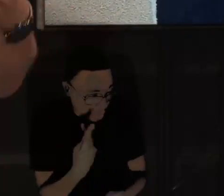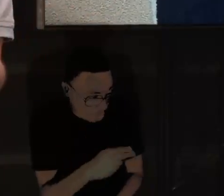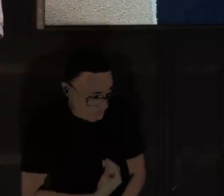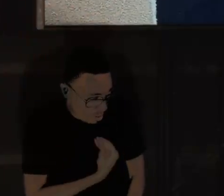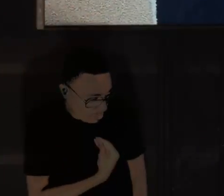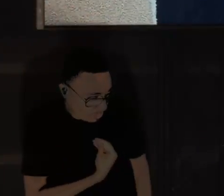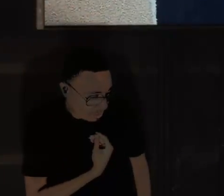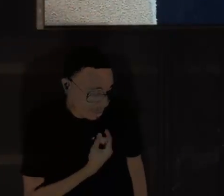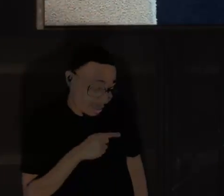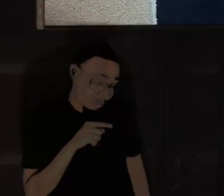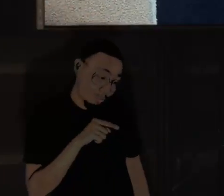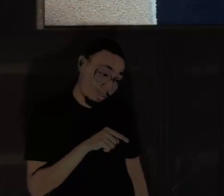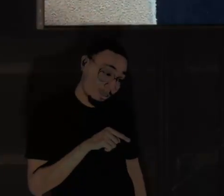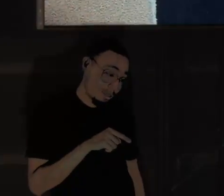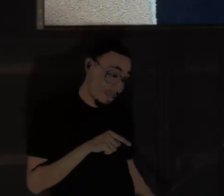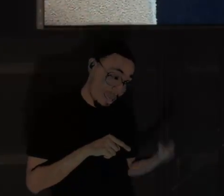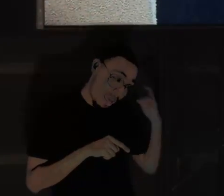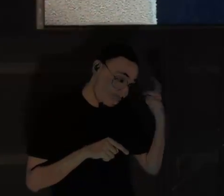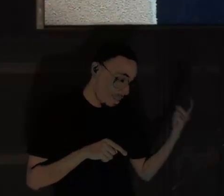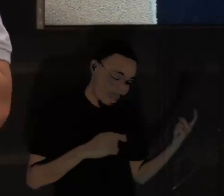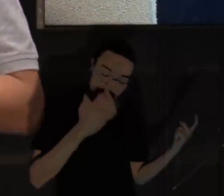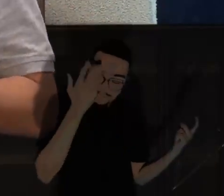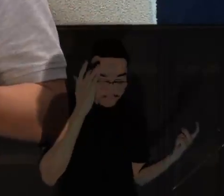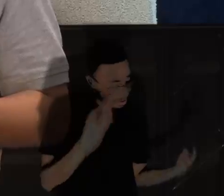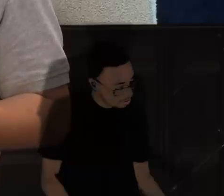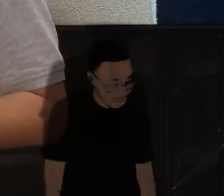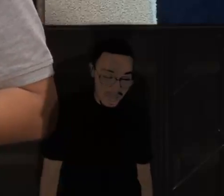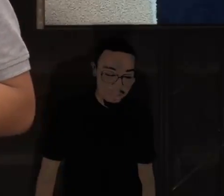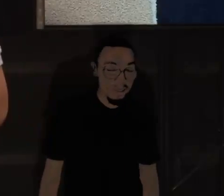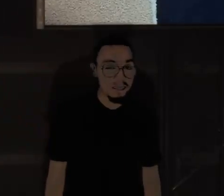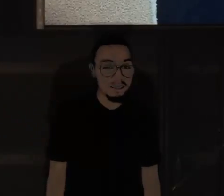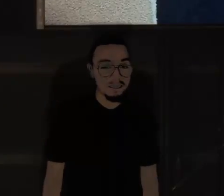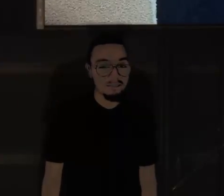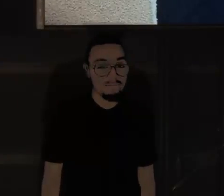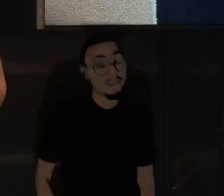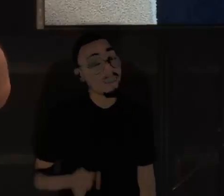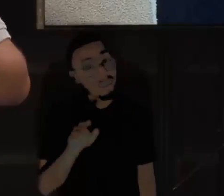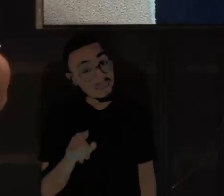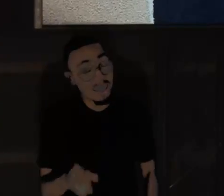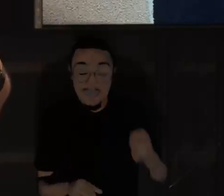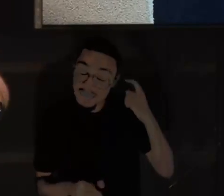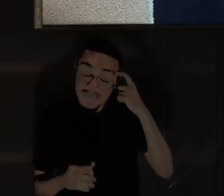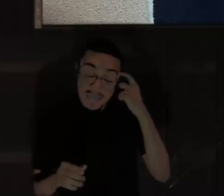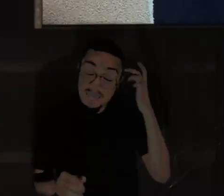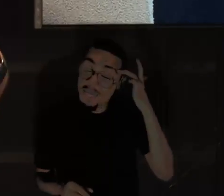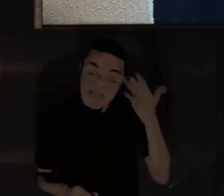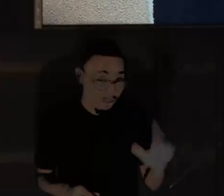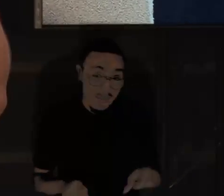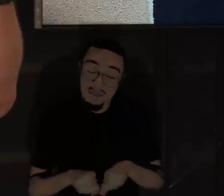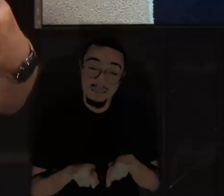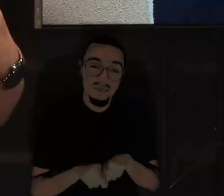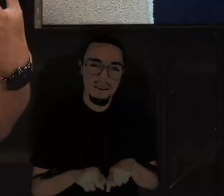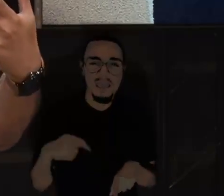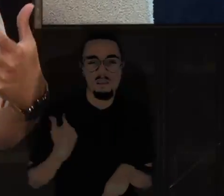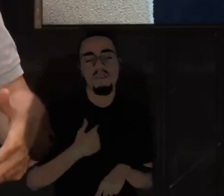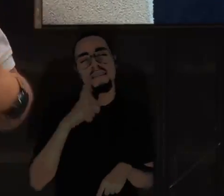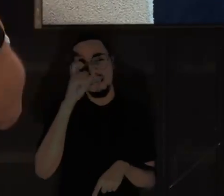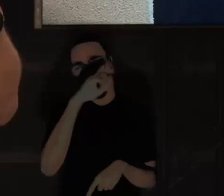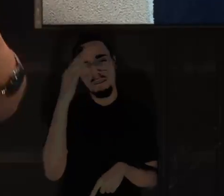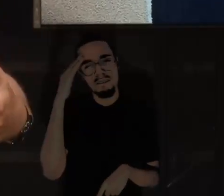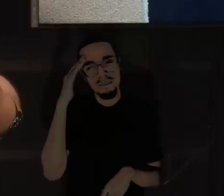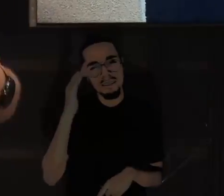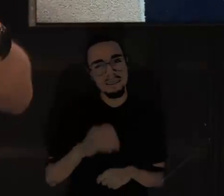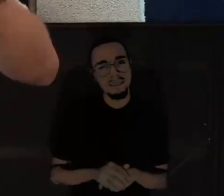não passa pela sua ideia. E isso para nós é um problema. Isso para nós é difícil, porque a gente sempre tem muita ideia,